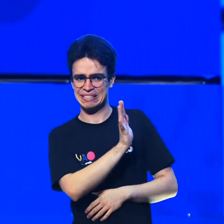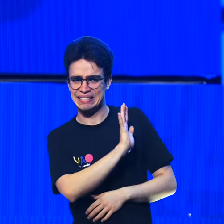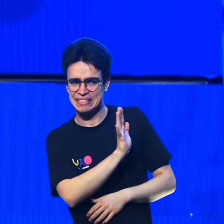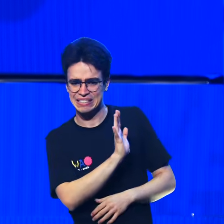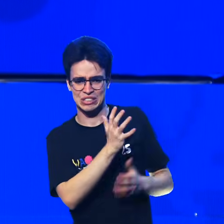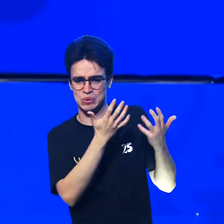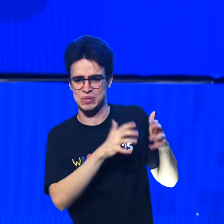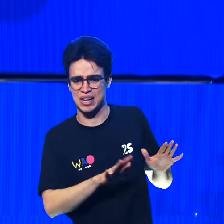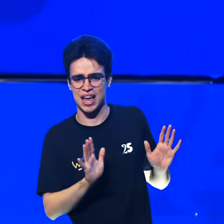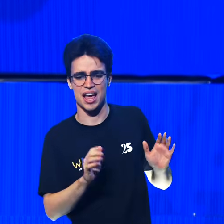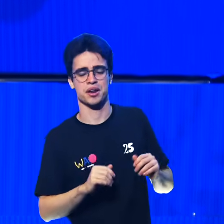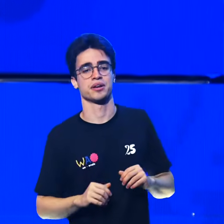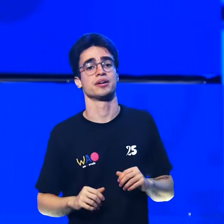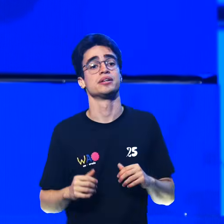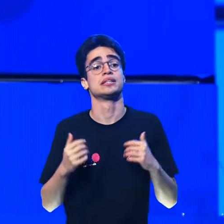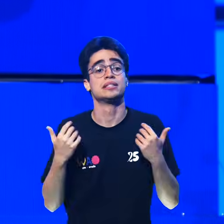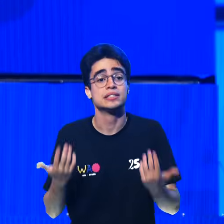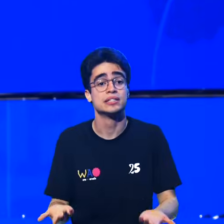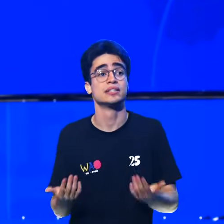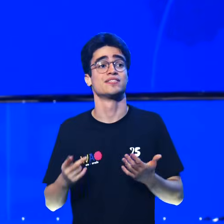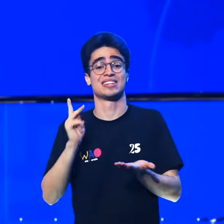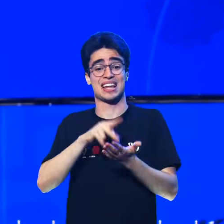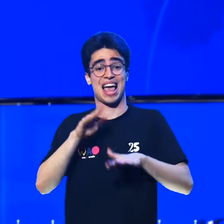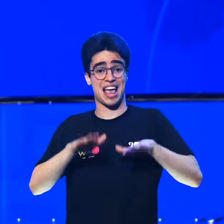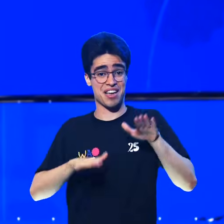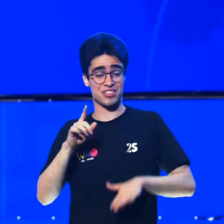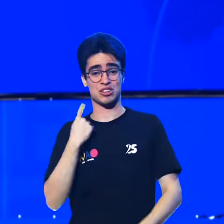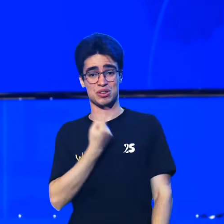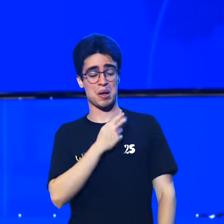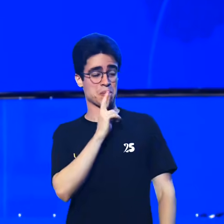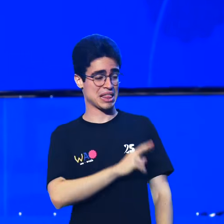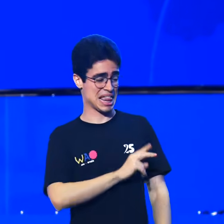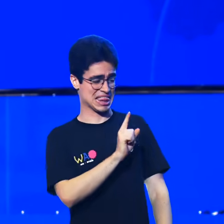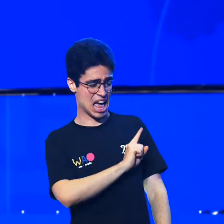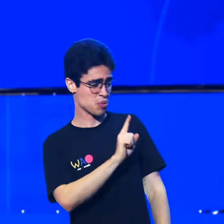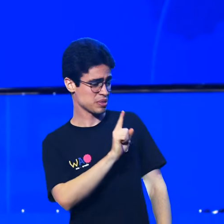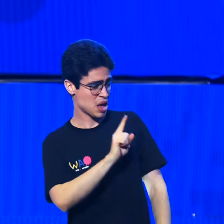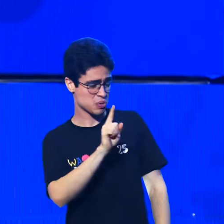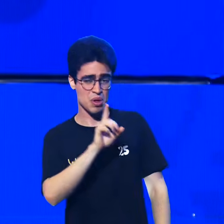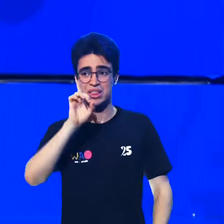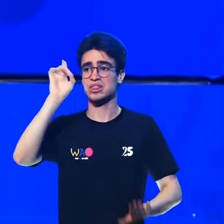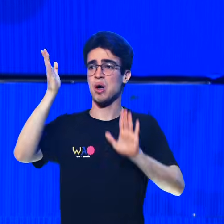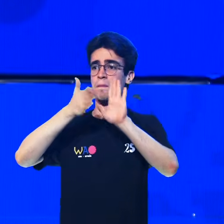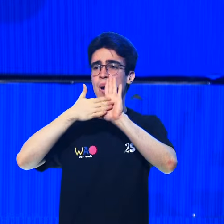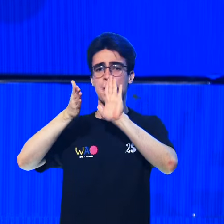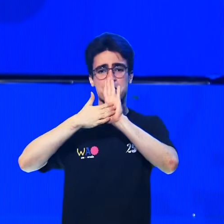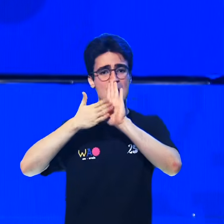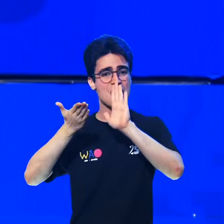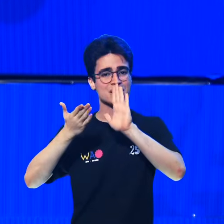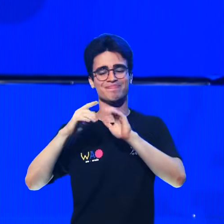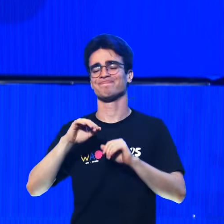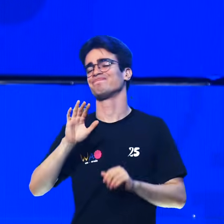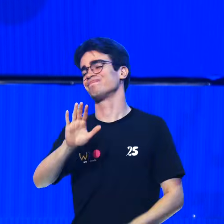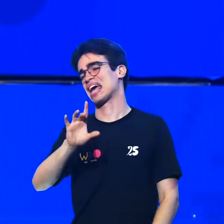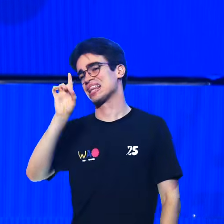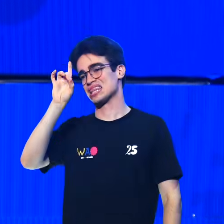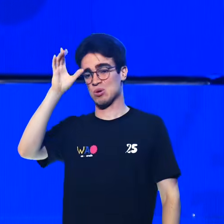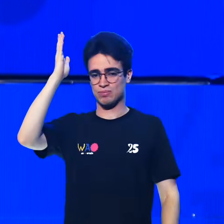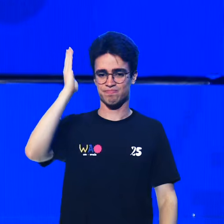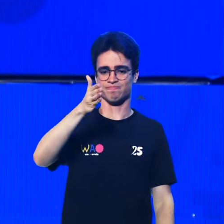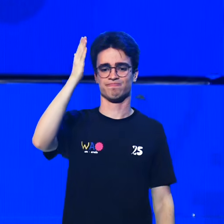Não. E muitas vezes, quando a gente começa a dizer muitos nãos para aquilo que Deus tem como propósito, irmãos, Deus intervém com algumas